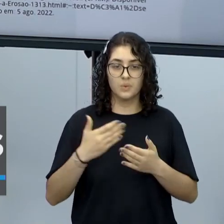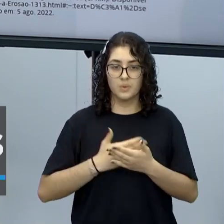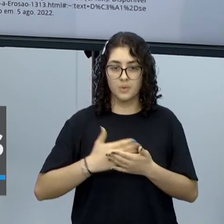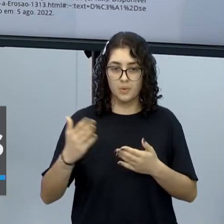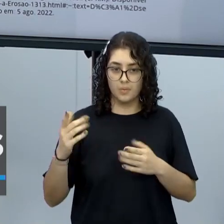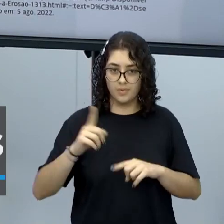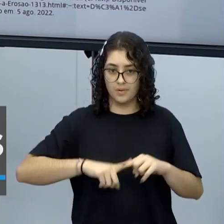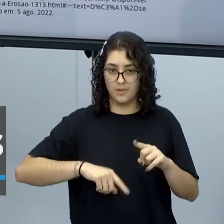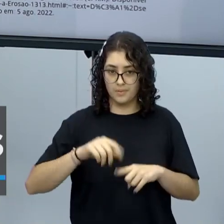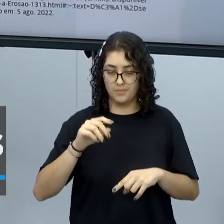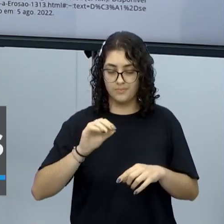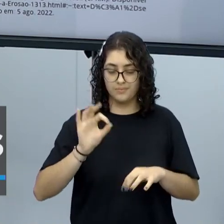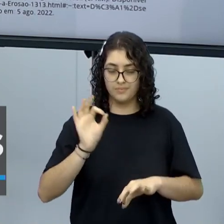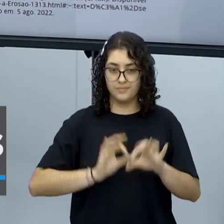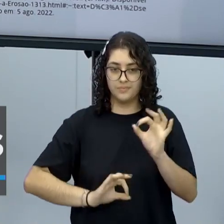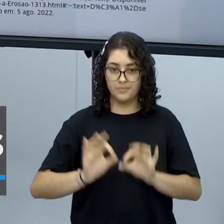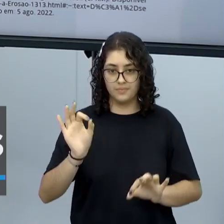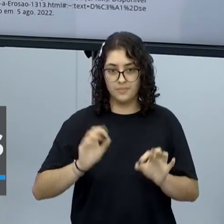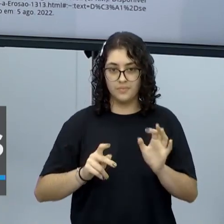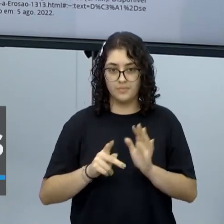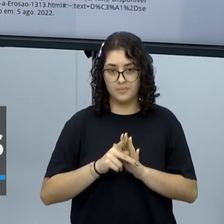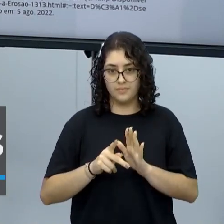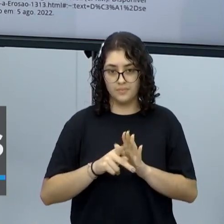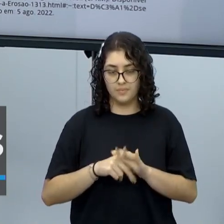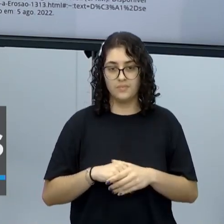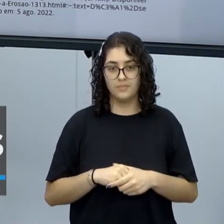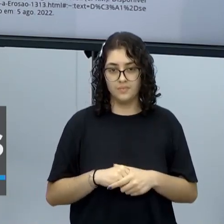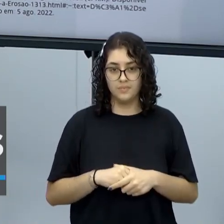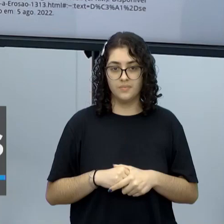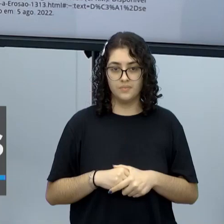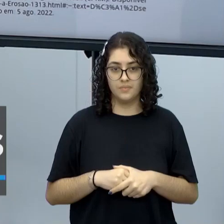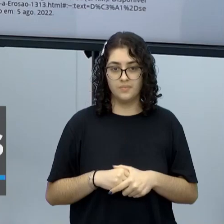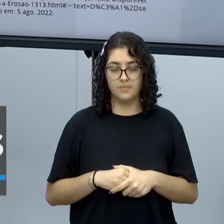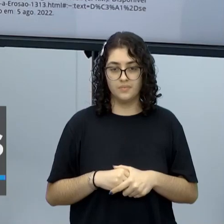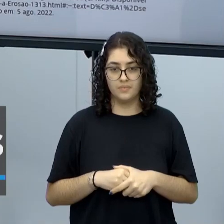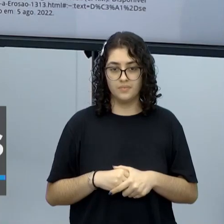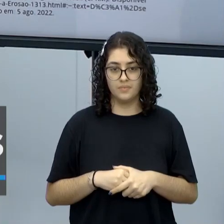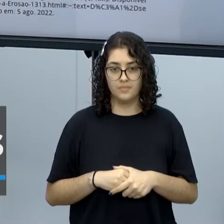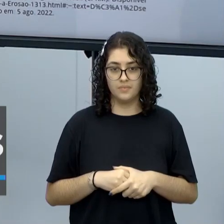material produzido por esse desgaste, né, ou degradação do solo, e ele